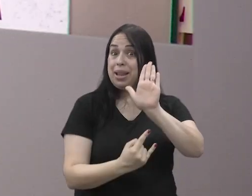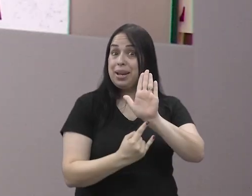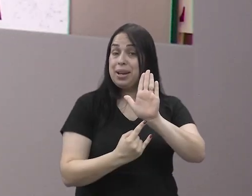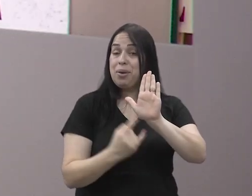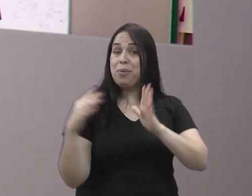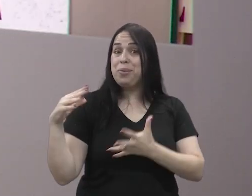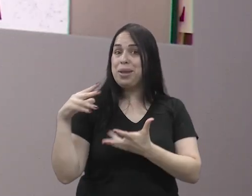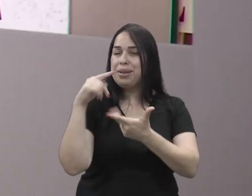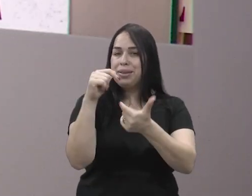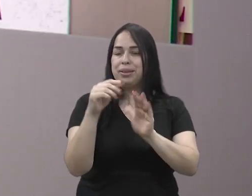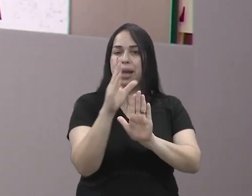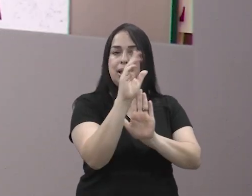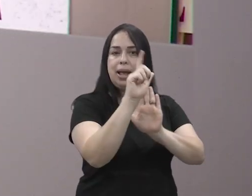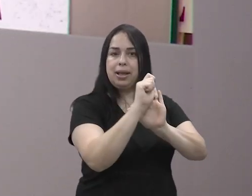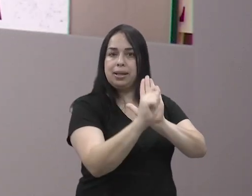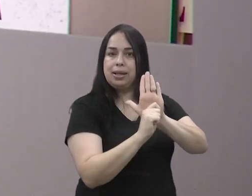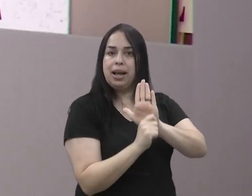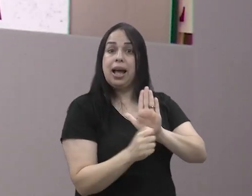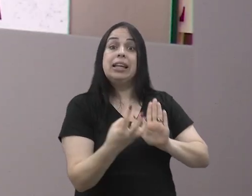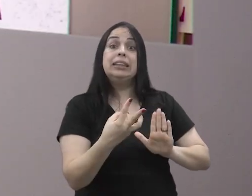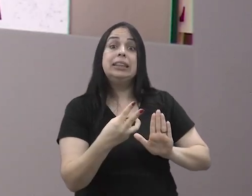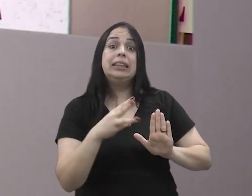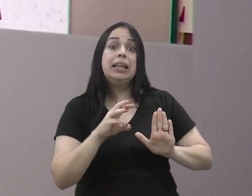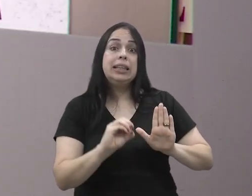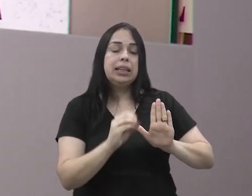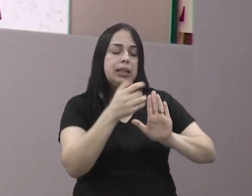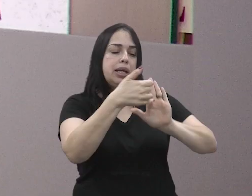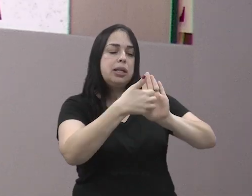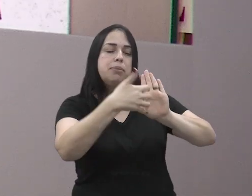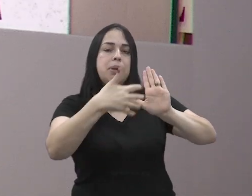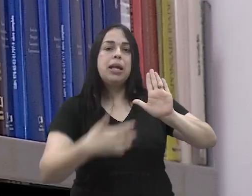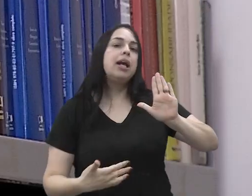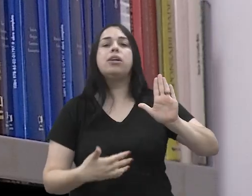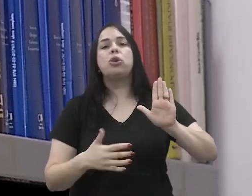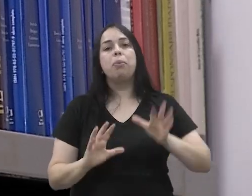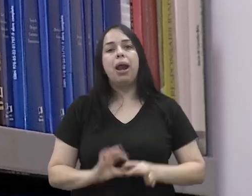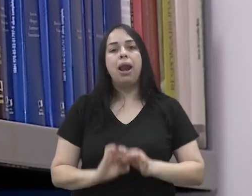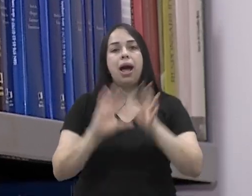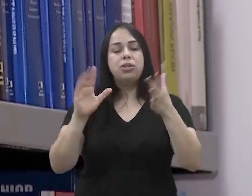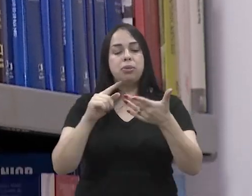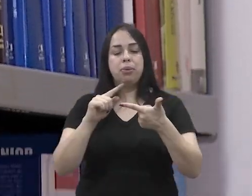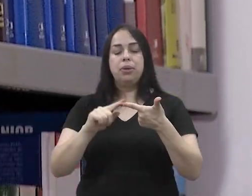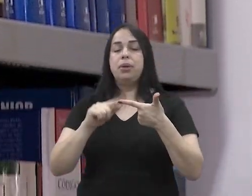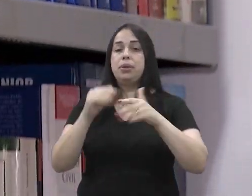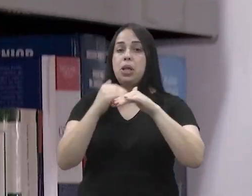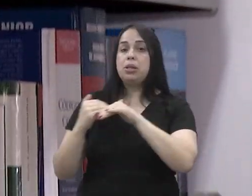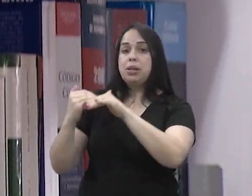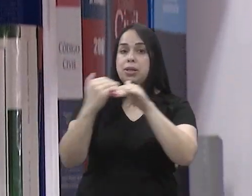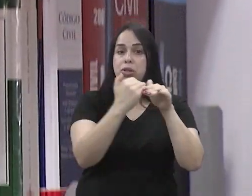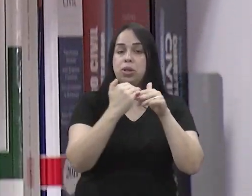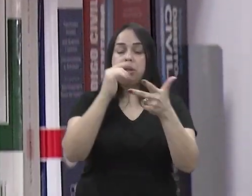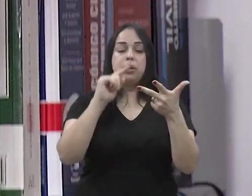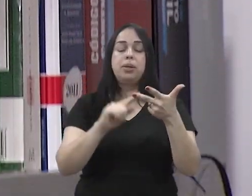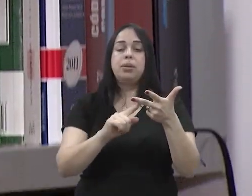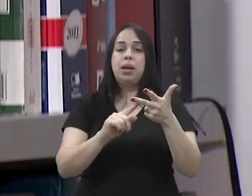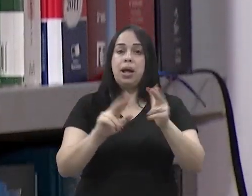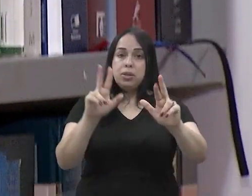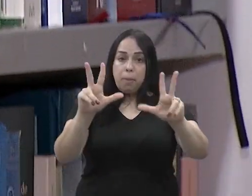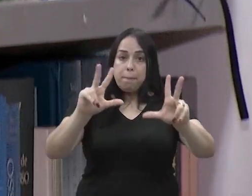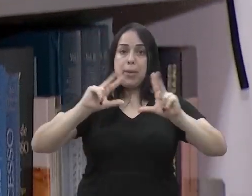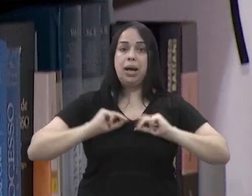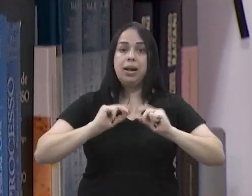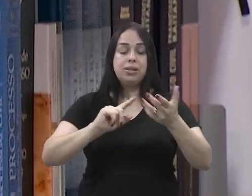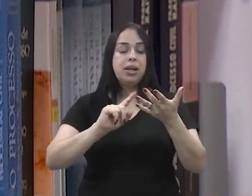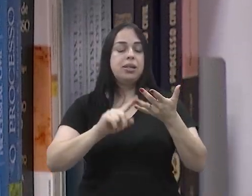dos Direitos Humanos possui 30 artigos, que tratam de questões como a liberdade, a igualdade, a dignidade,